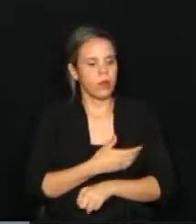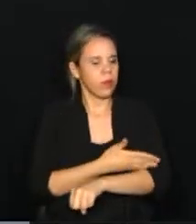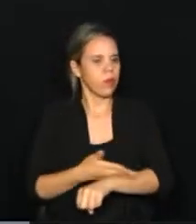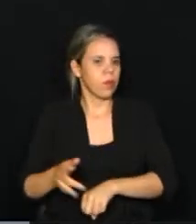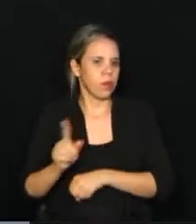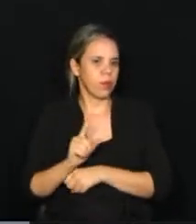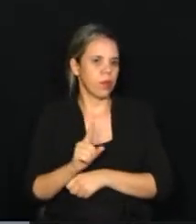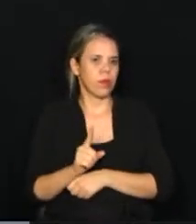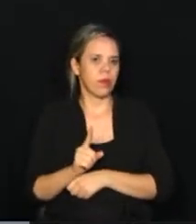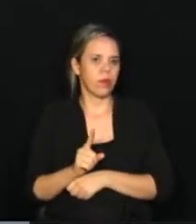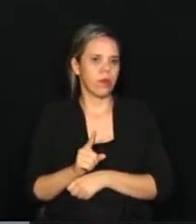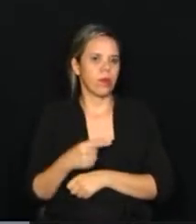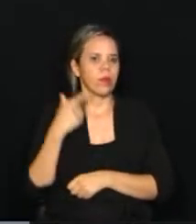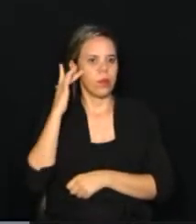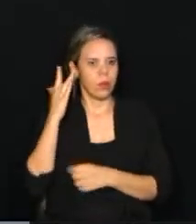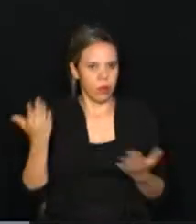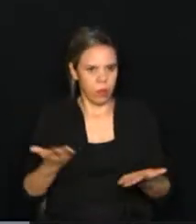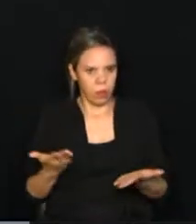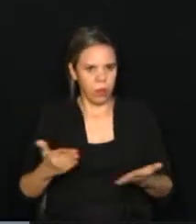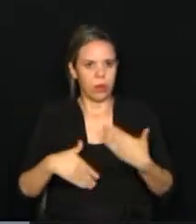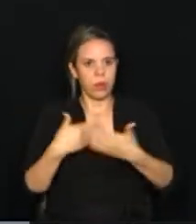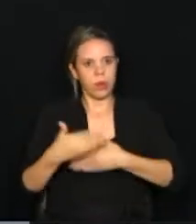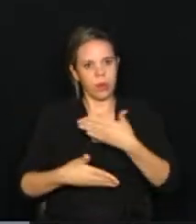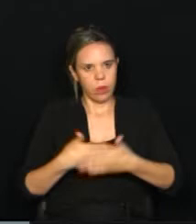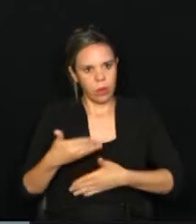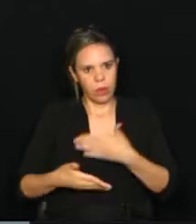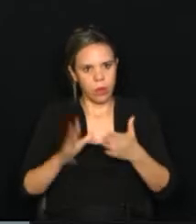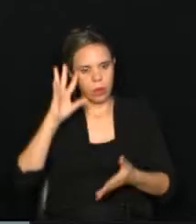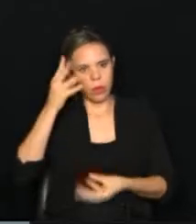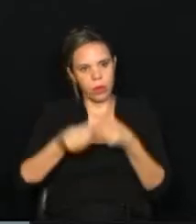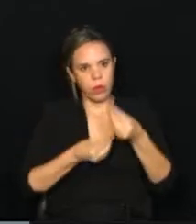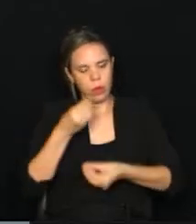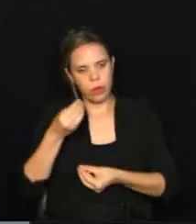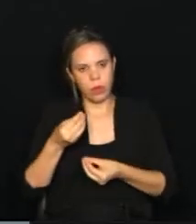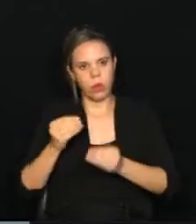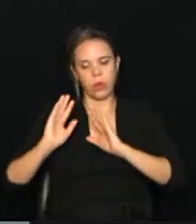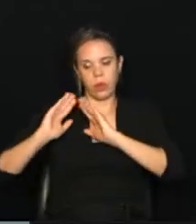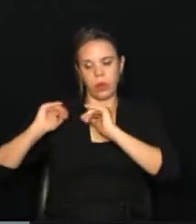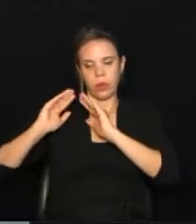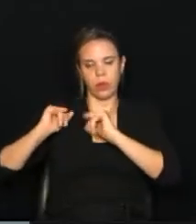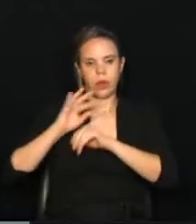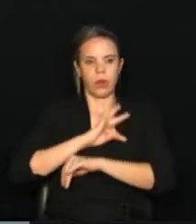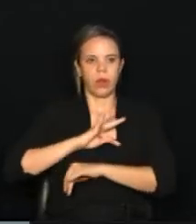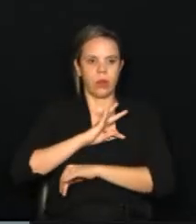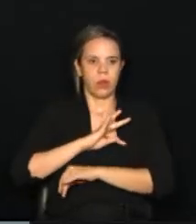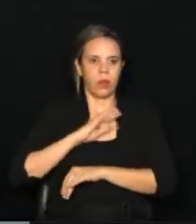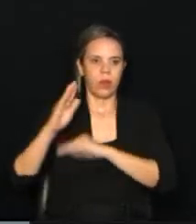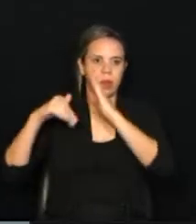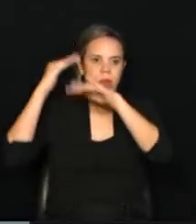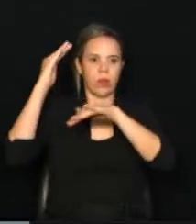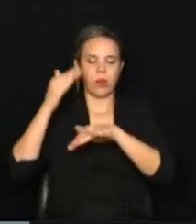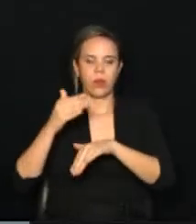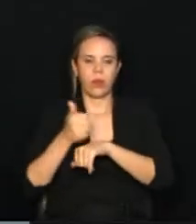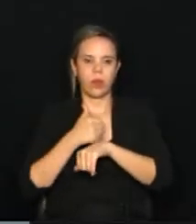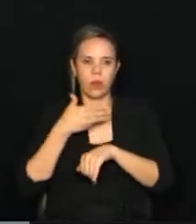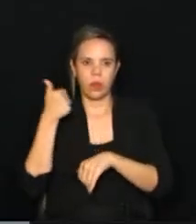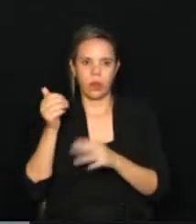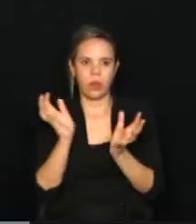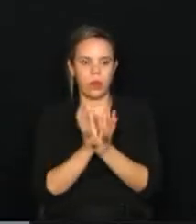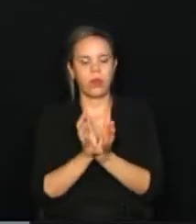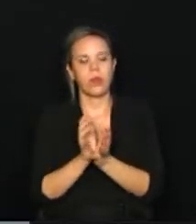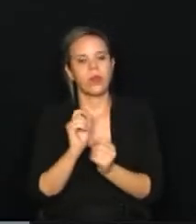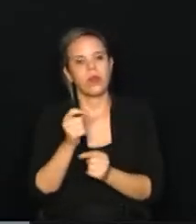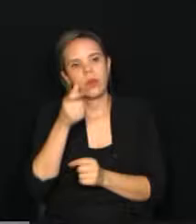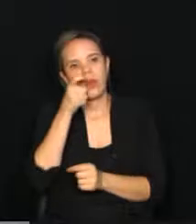acostumado, mas eu acho que agora a gente está no processo aí de entender mais o que ele pede para conseguir evoluir mais a equipe. Para quem